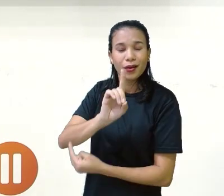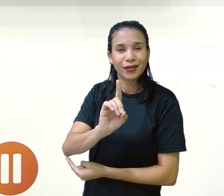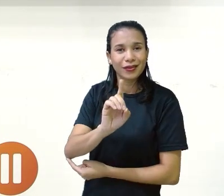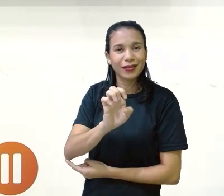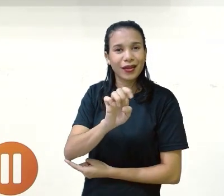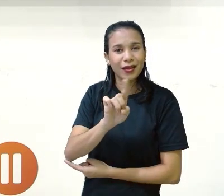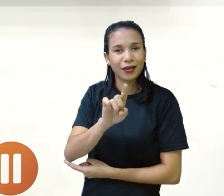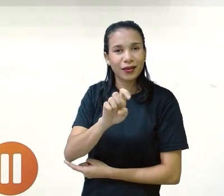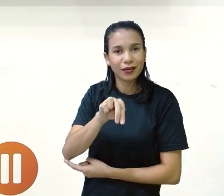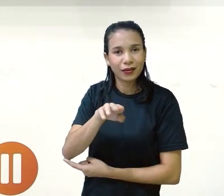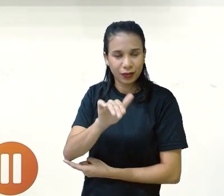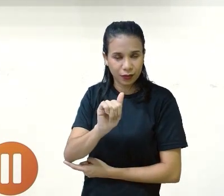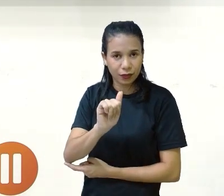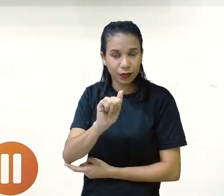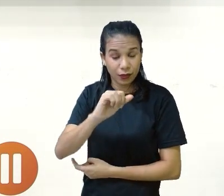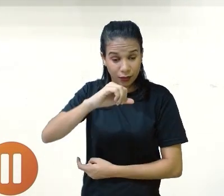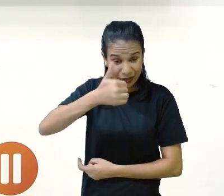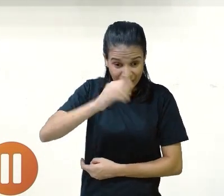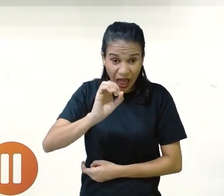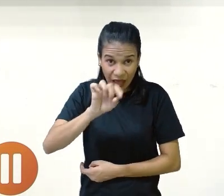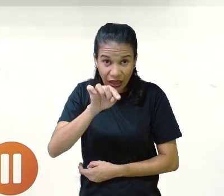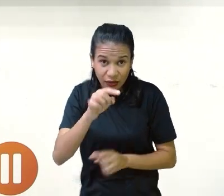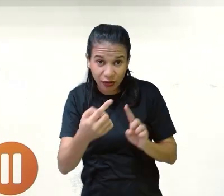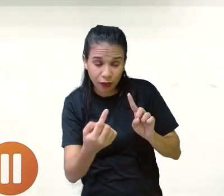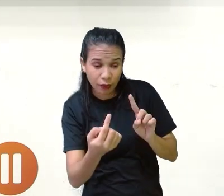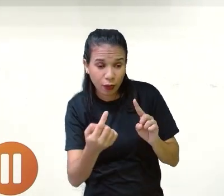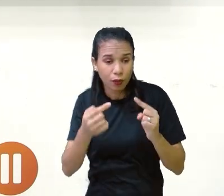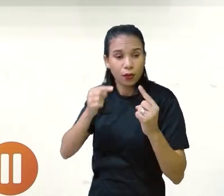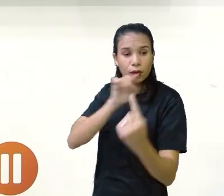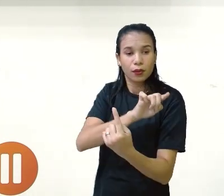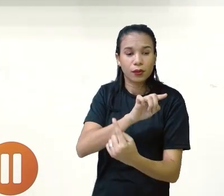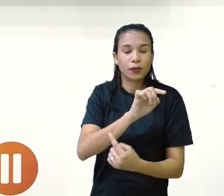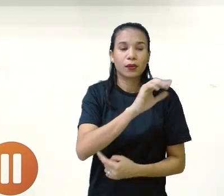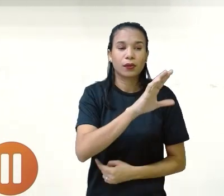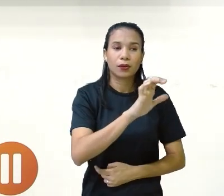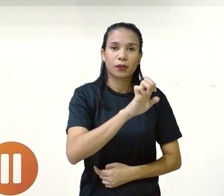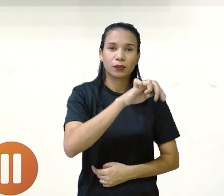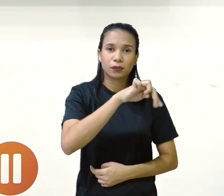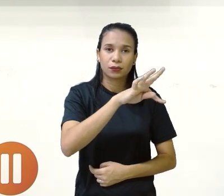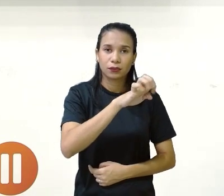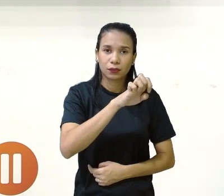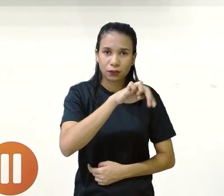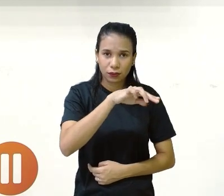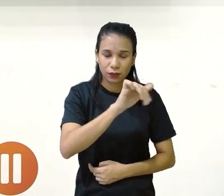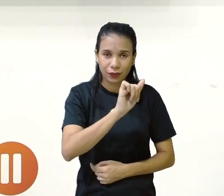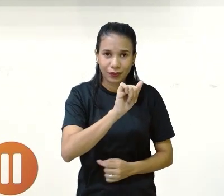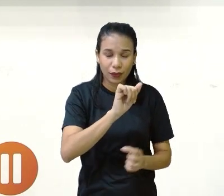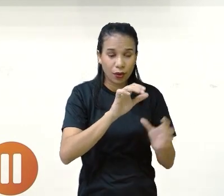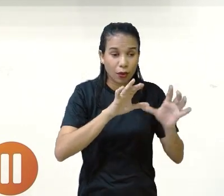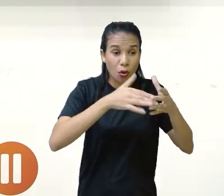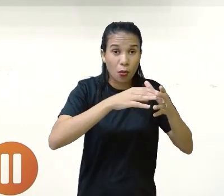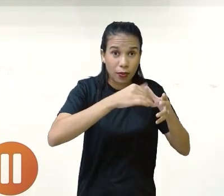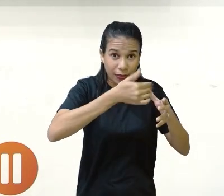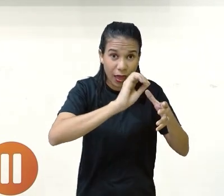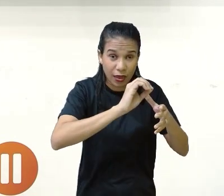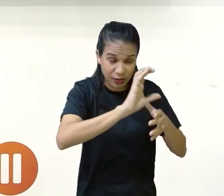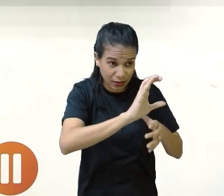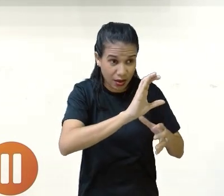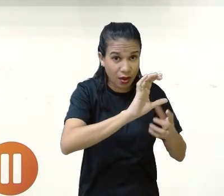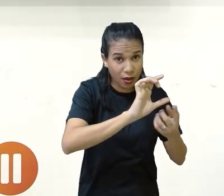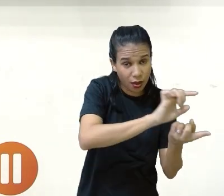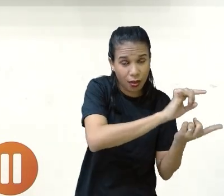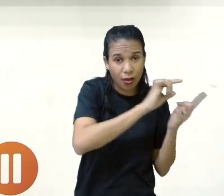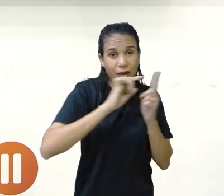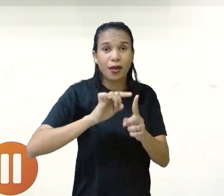O grupo de 10 dezenas pode ser definido como centena. O grupo de 10